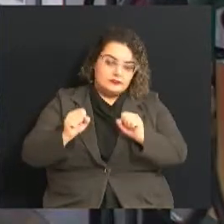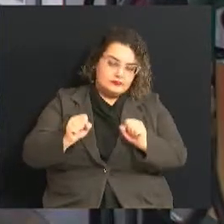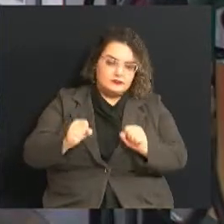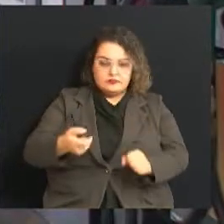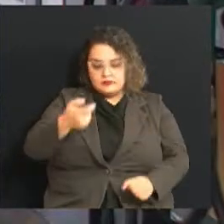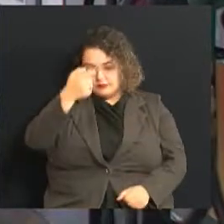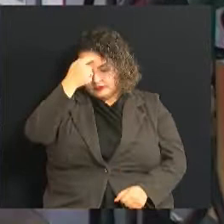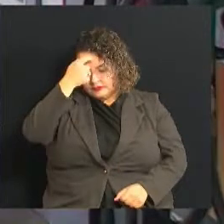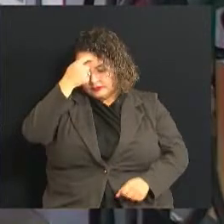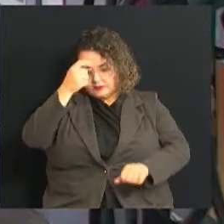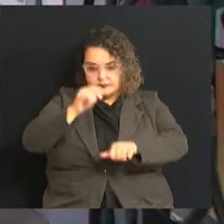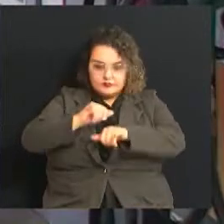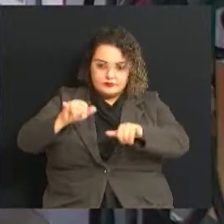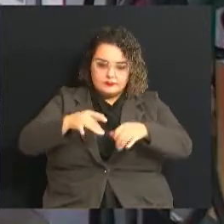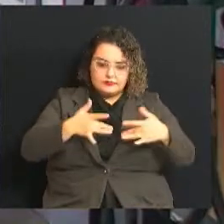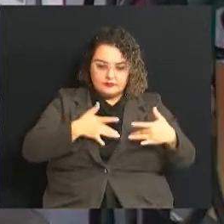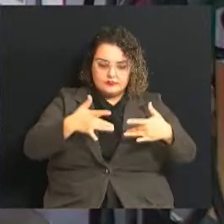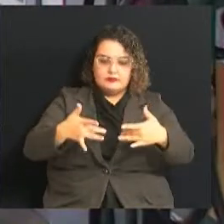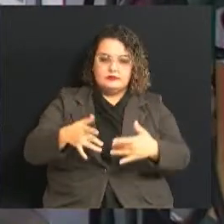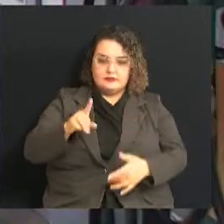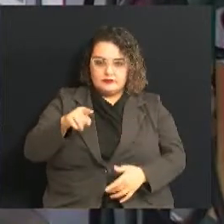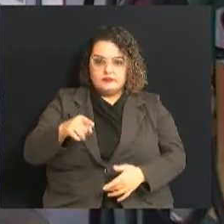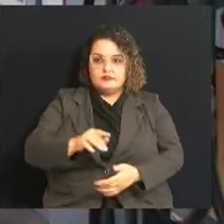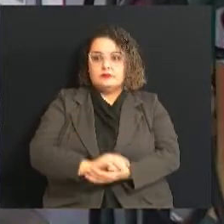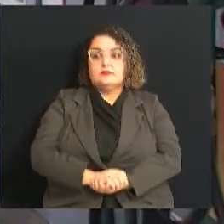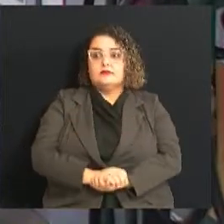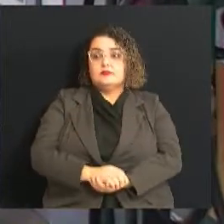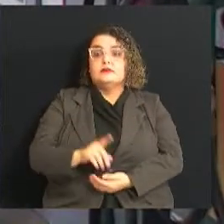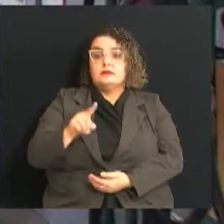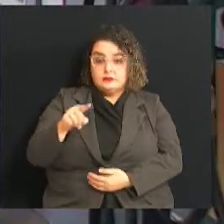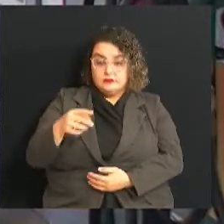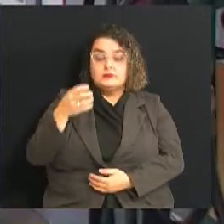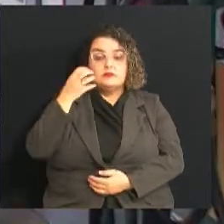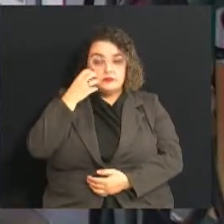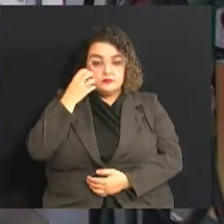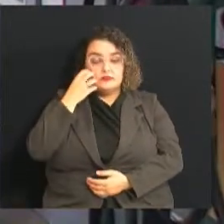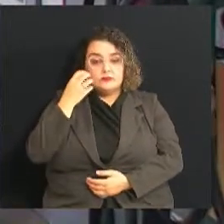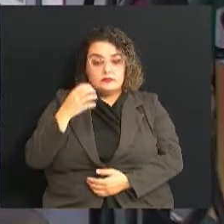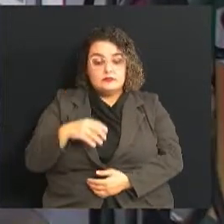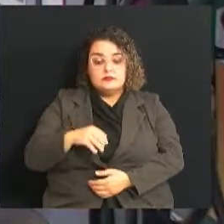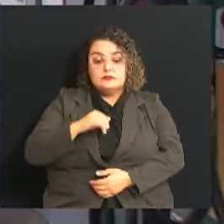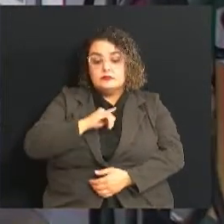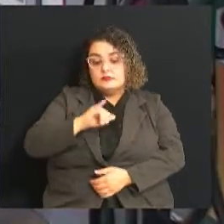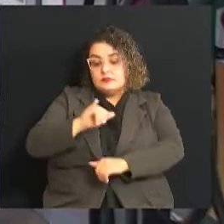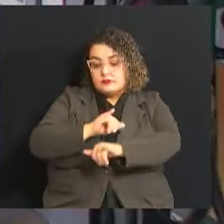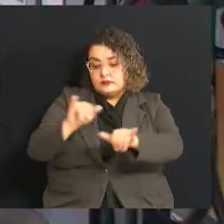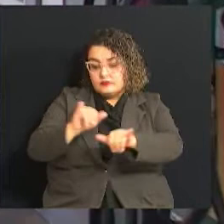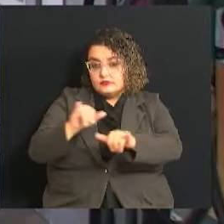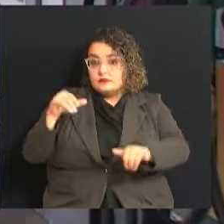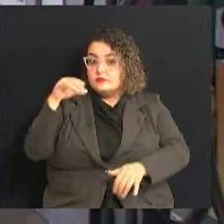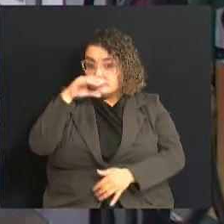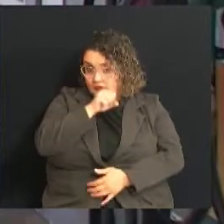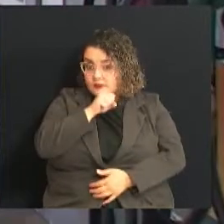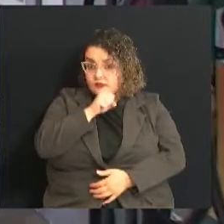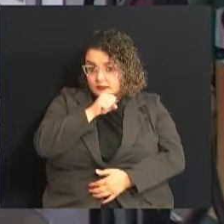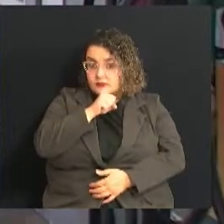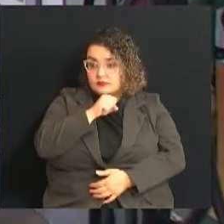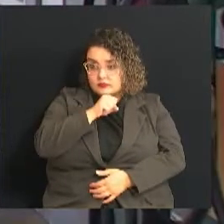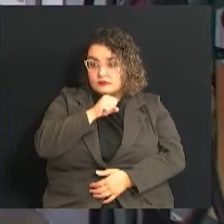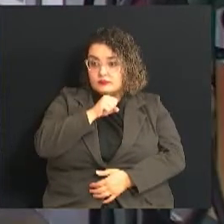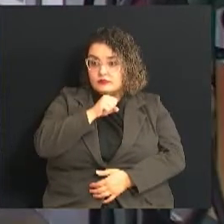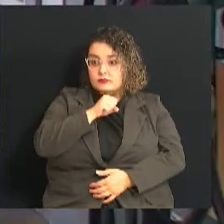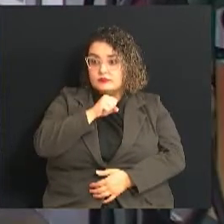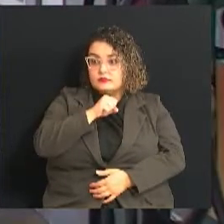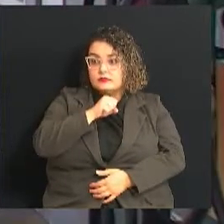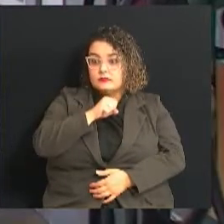para fazer as doações, né? Isso, André. É uma campanha rápida, então ela precisa ser levada